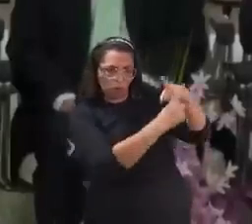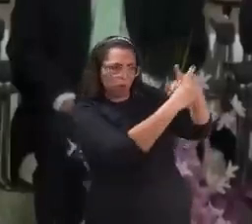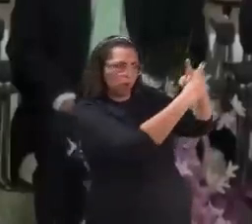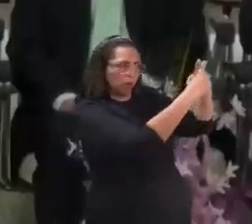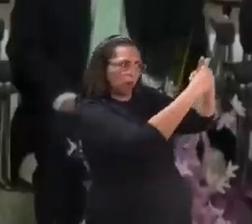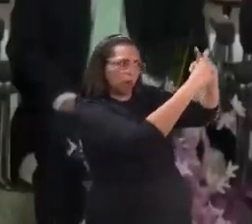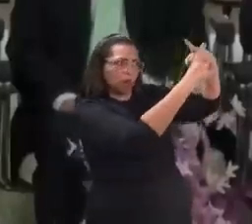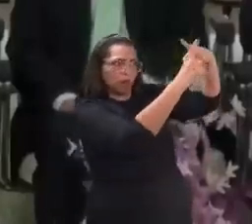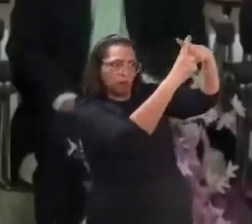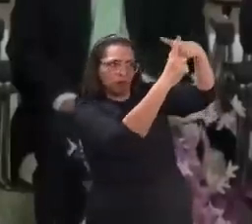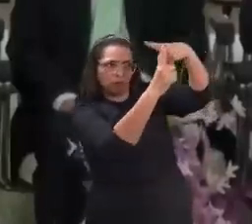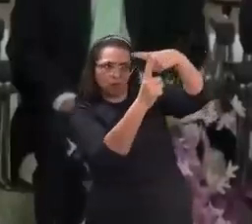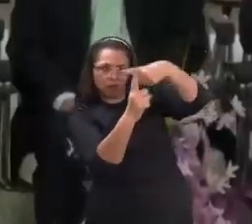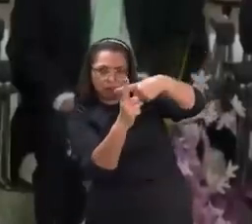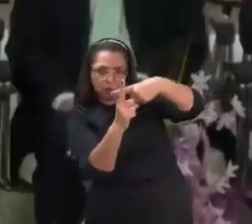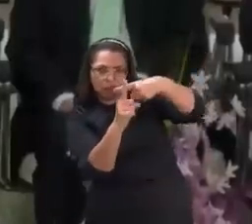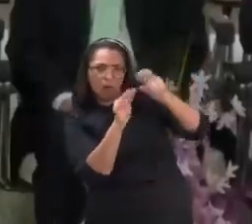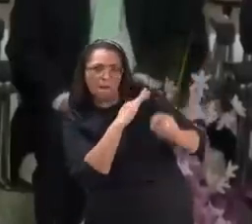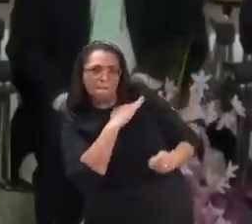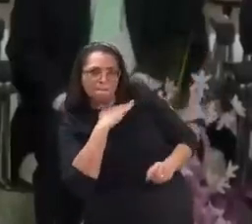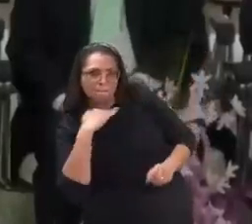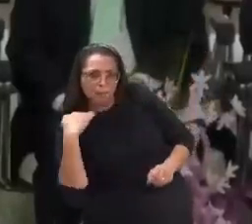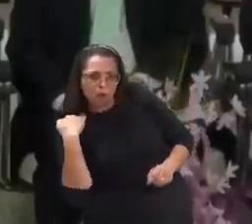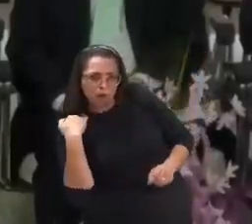Mas na manhã do terceiro dia,